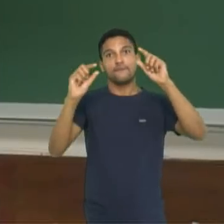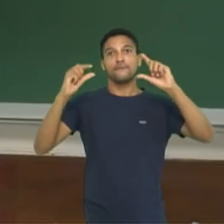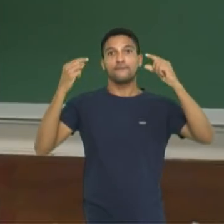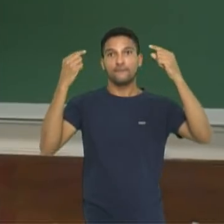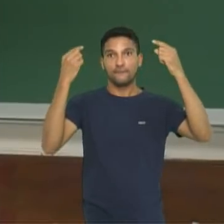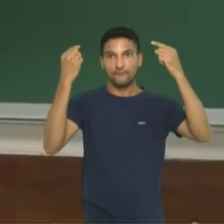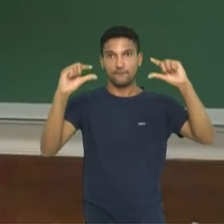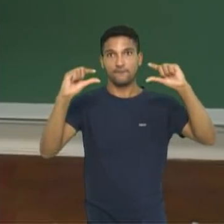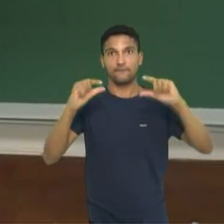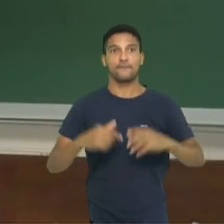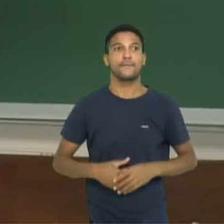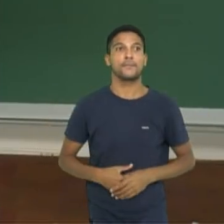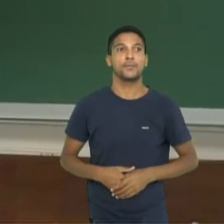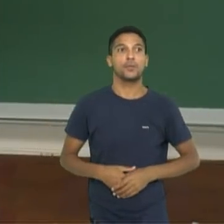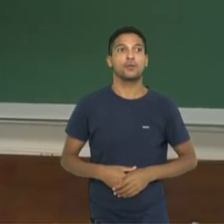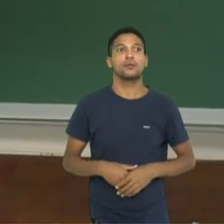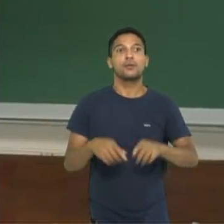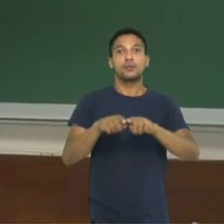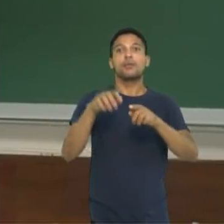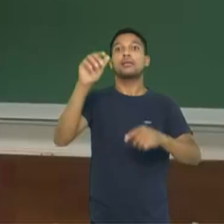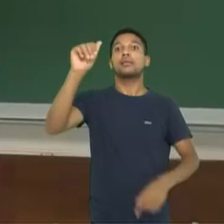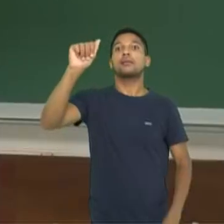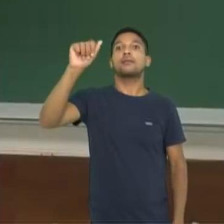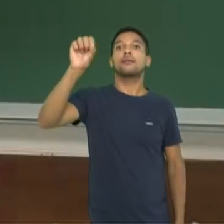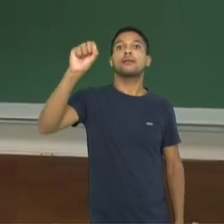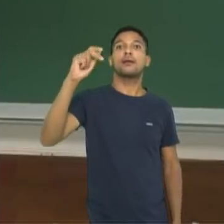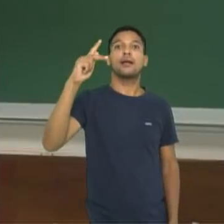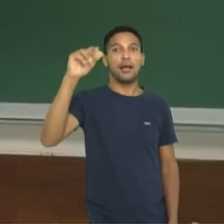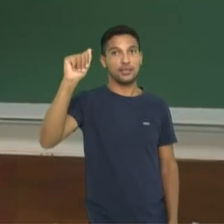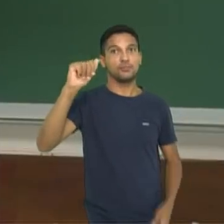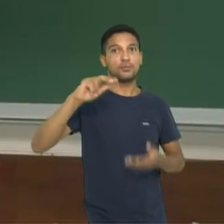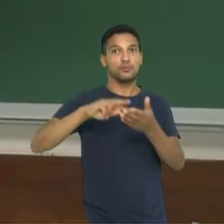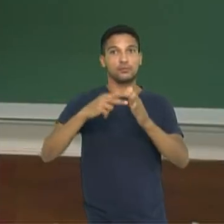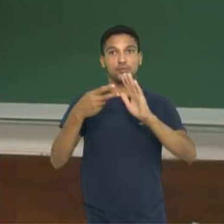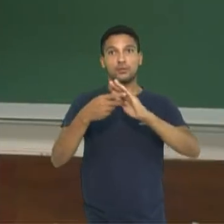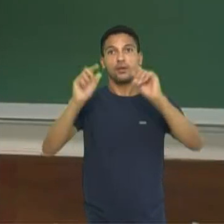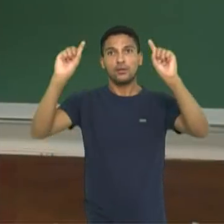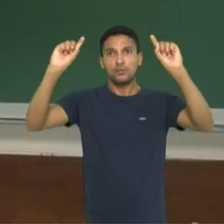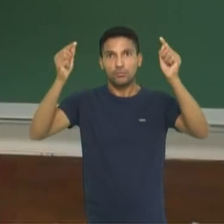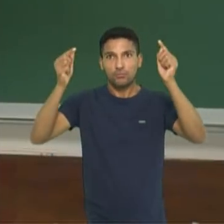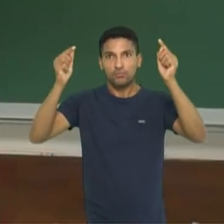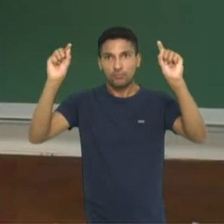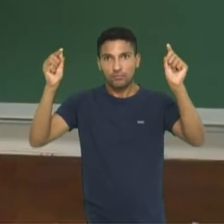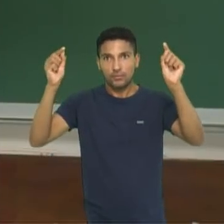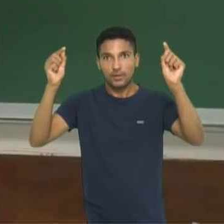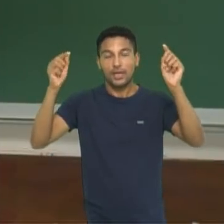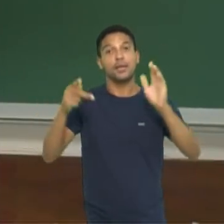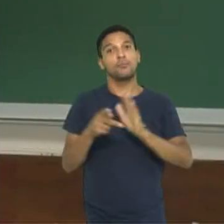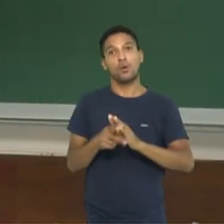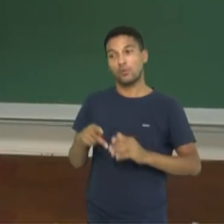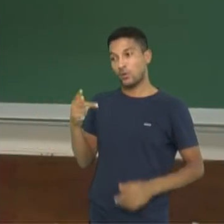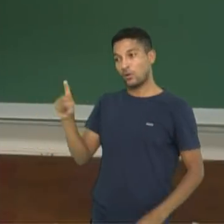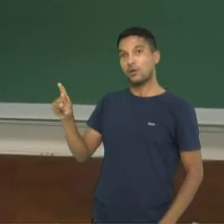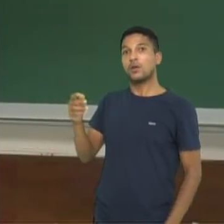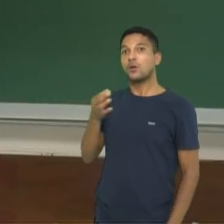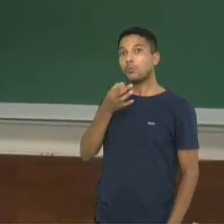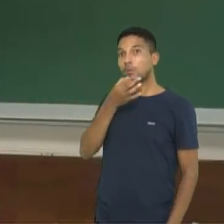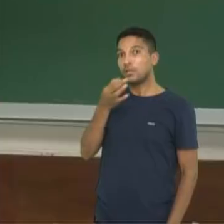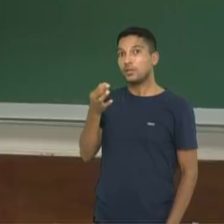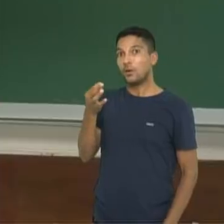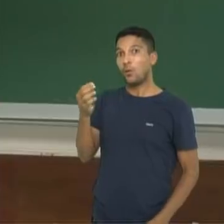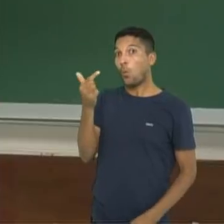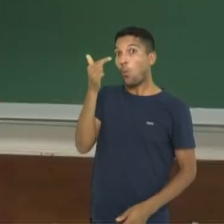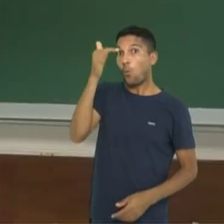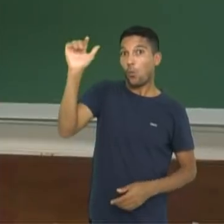da fala de outra pessoa ou de um outro texto, dentro de um texto que alguém está escrevendo, né? Tem que fazer a